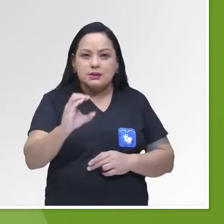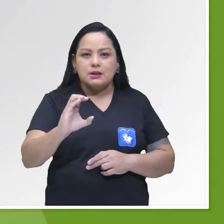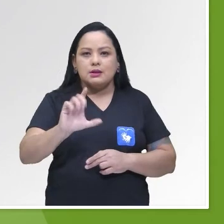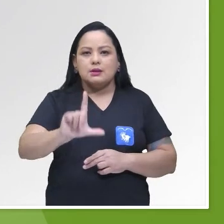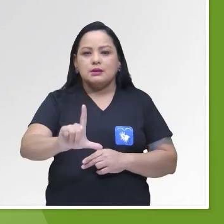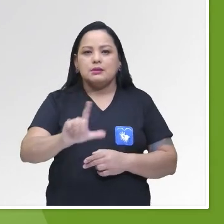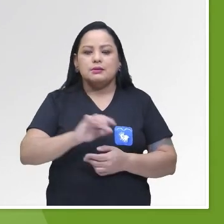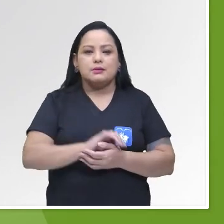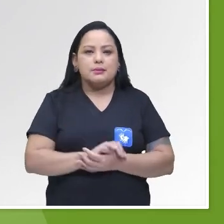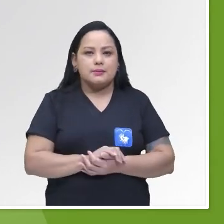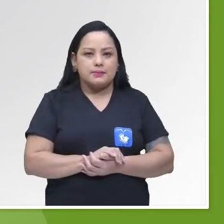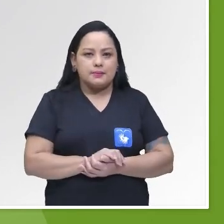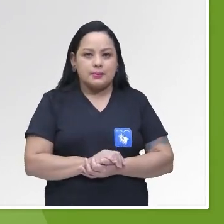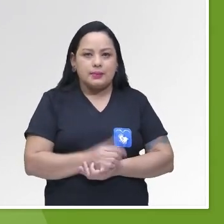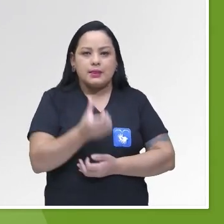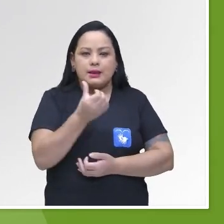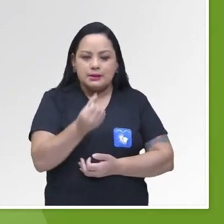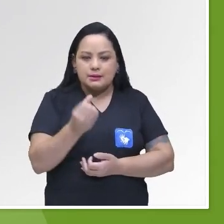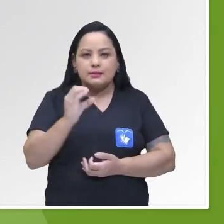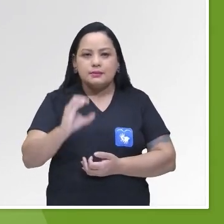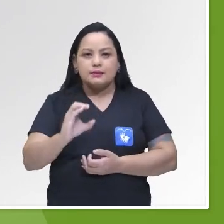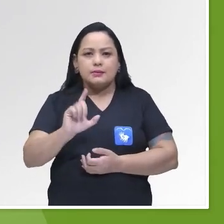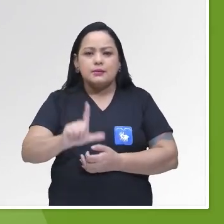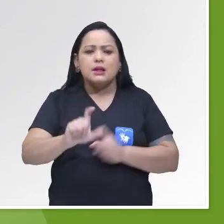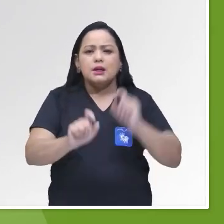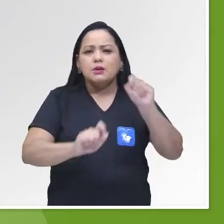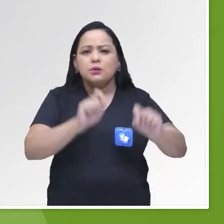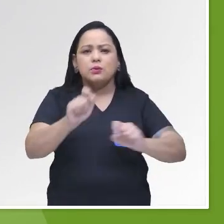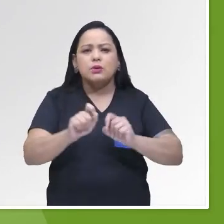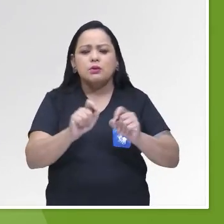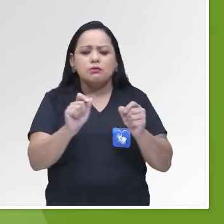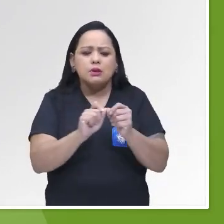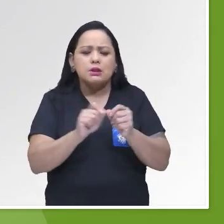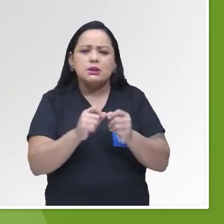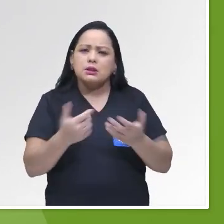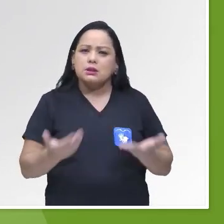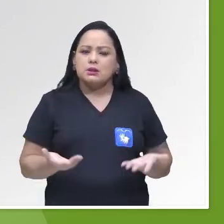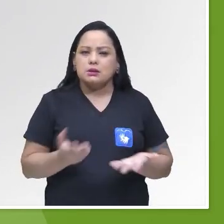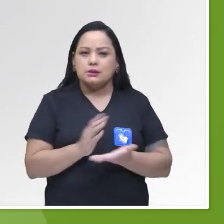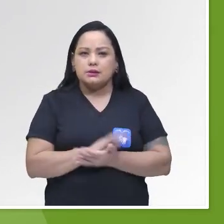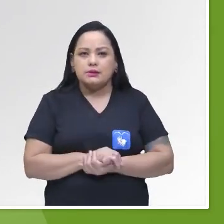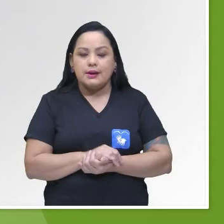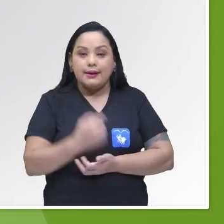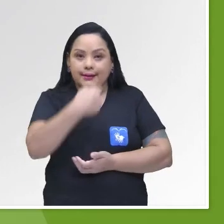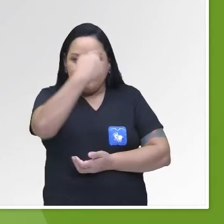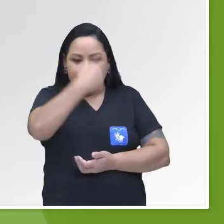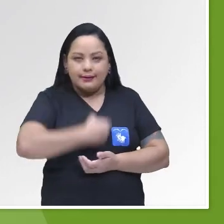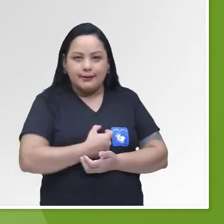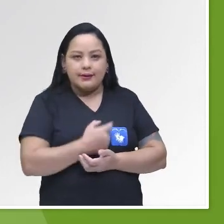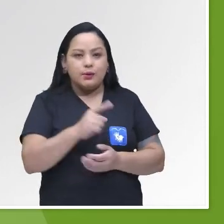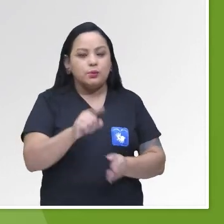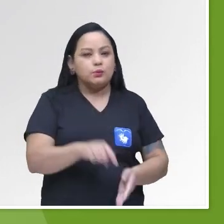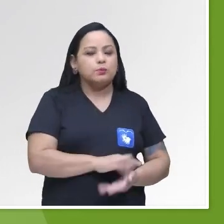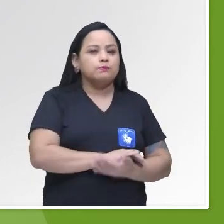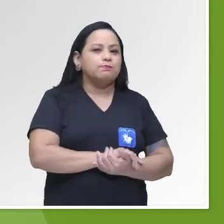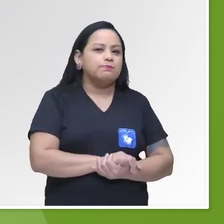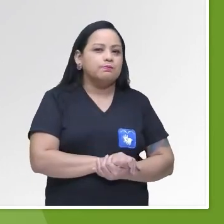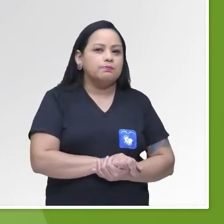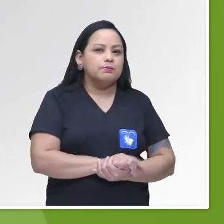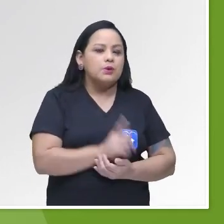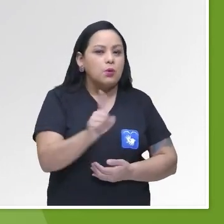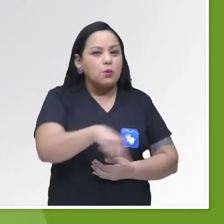aí. 6 cloro. O que eu vou fazer, gente? Eu vou aqui para o